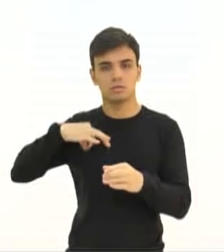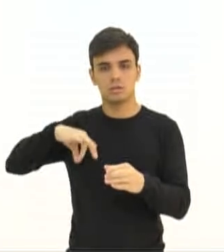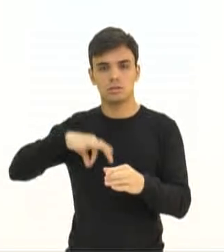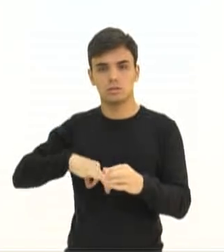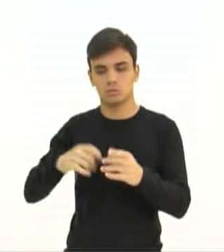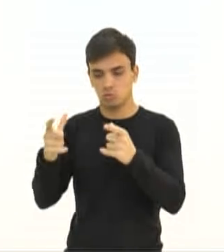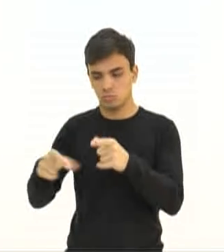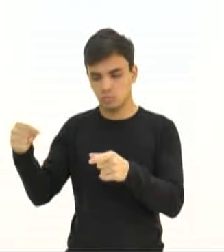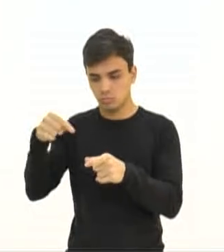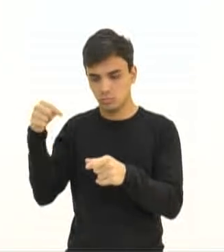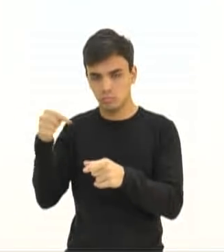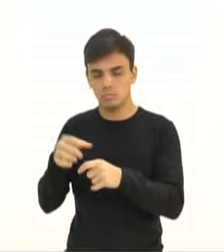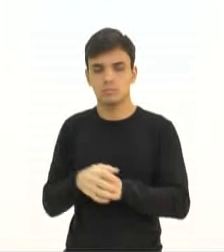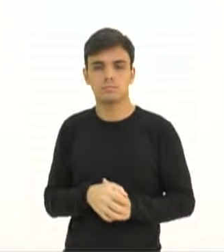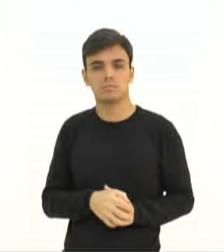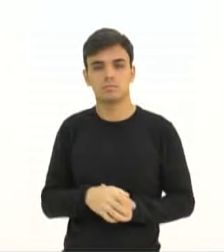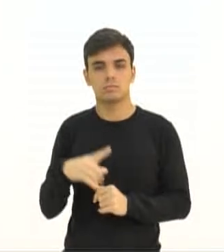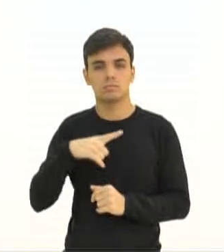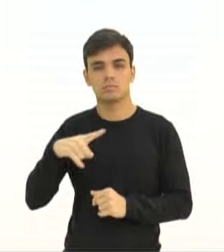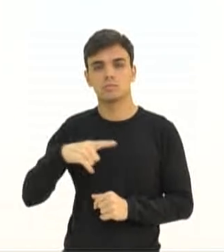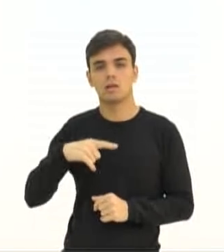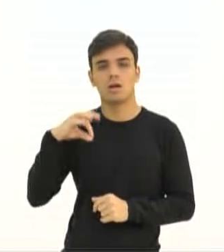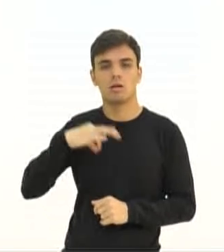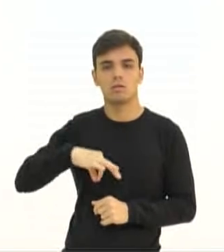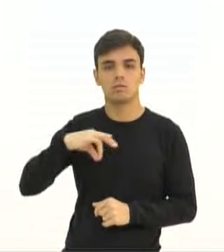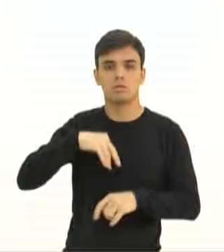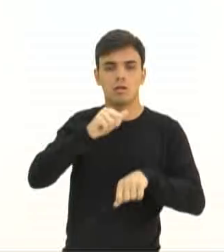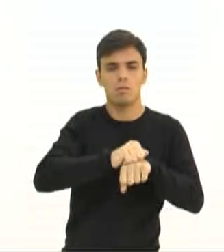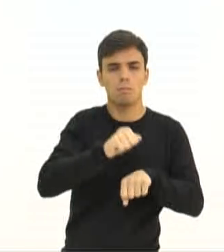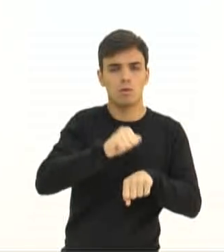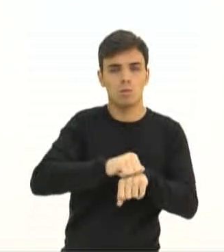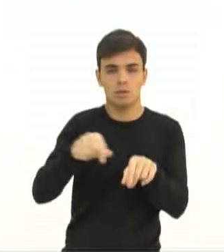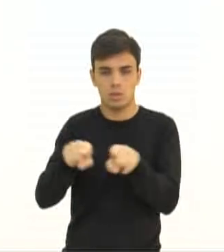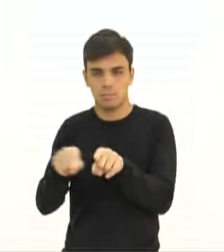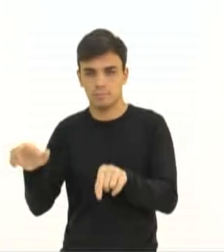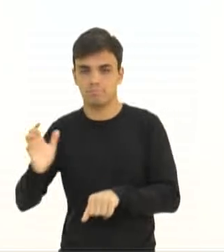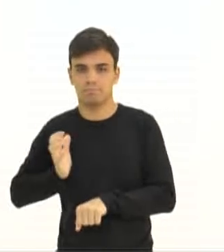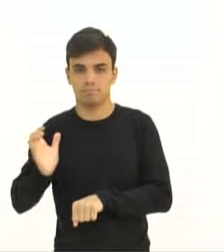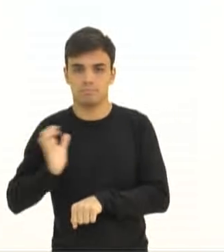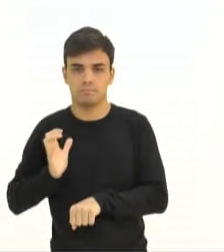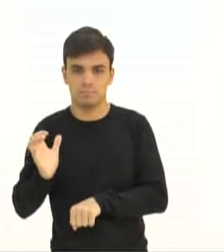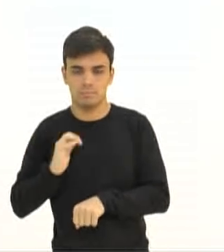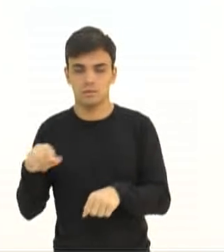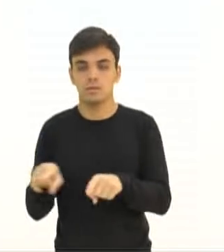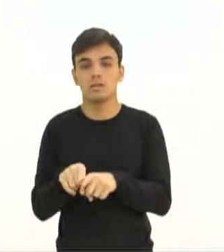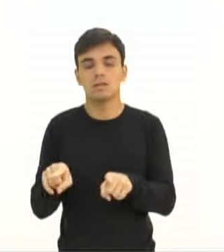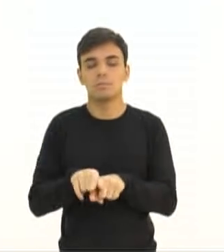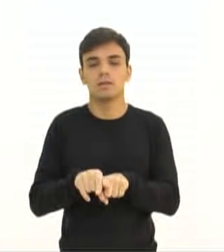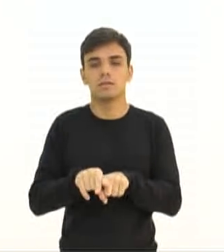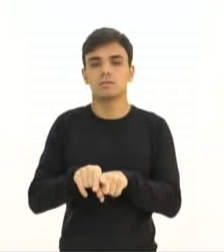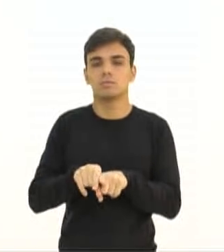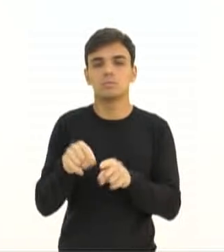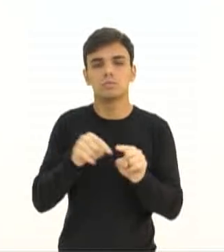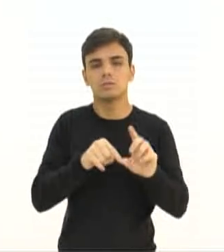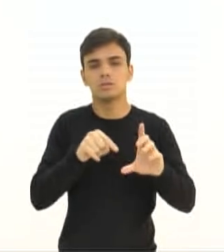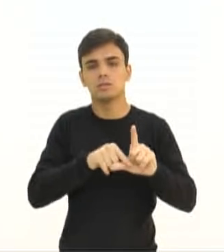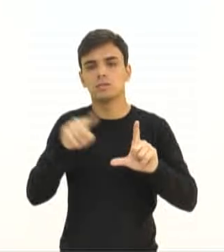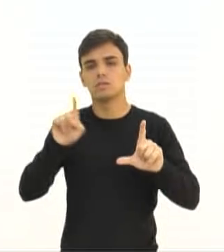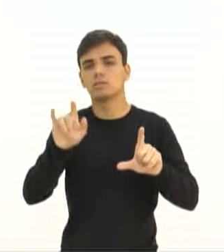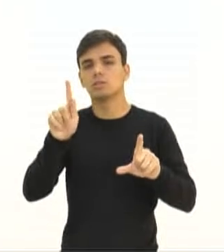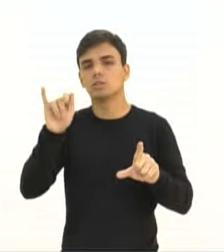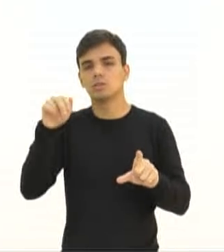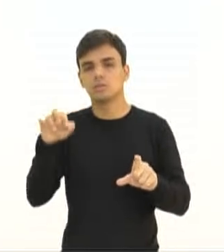que nós vamos ter lá? Os rendimentos dos mais pobres e dos mais ricos. E o índice de Gini é justamente para apontar